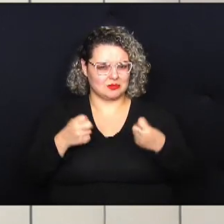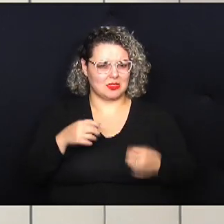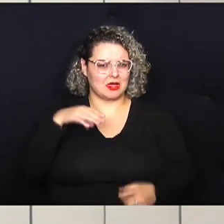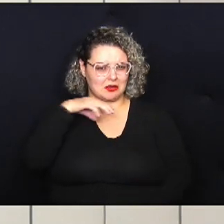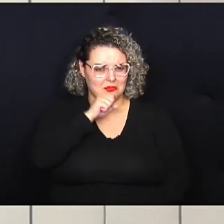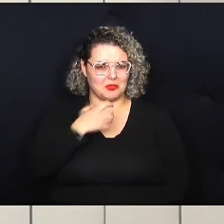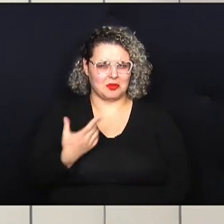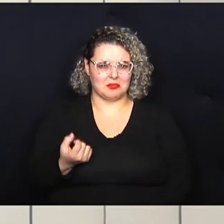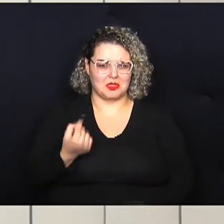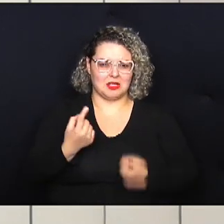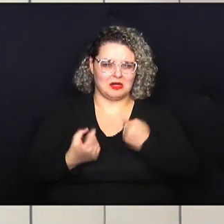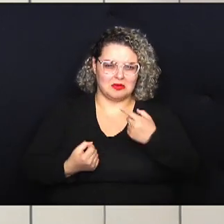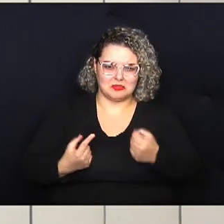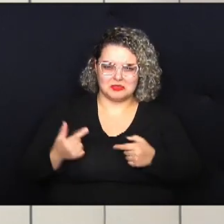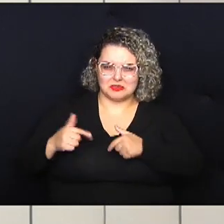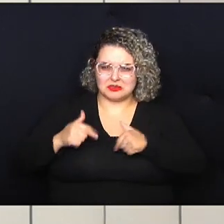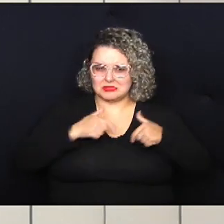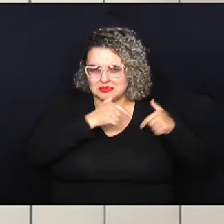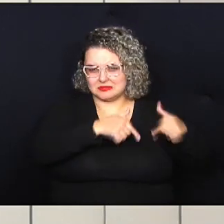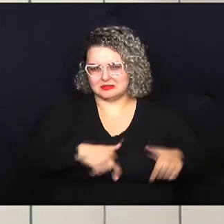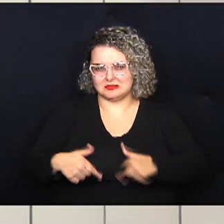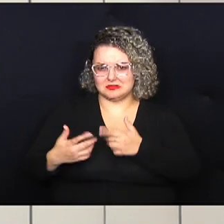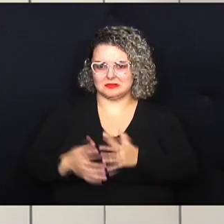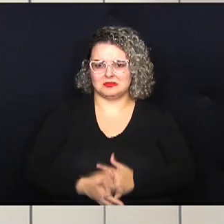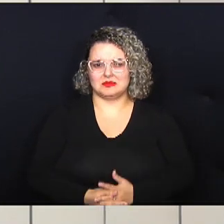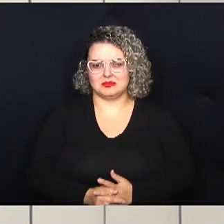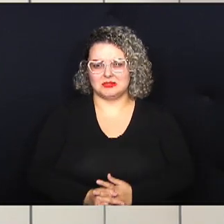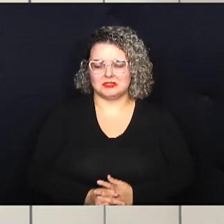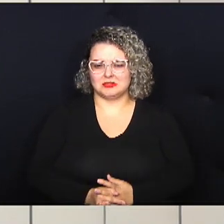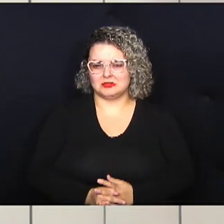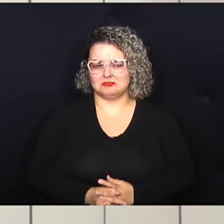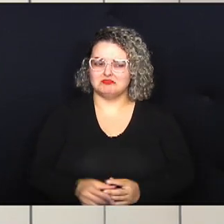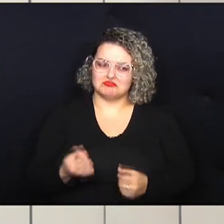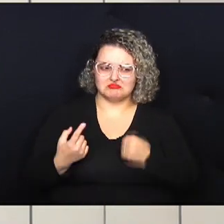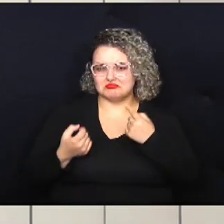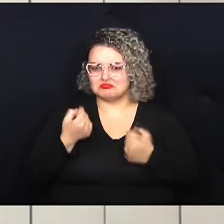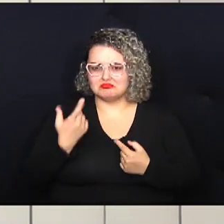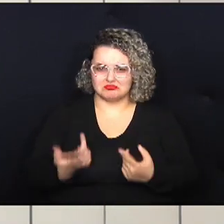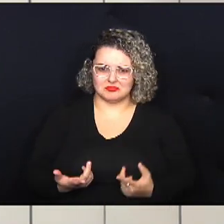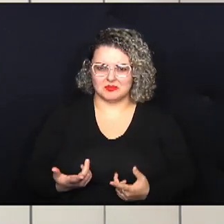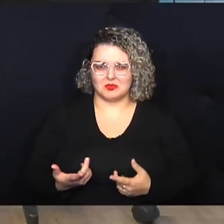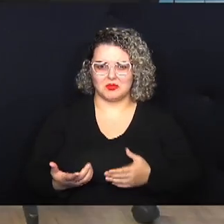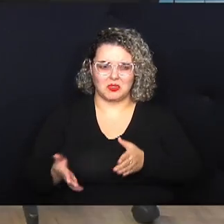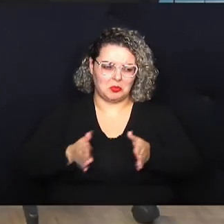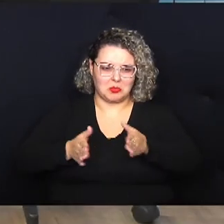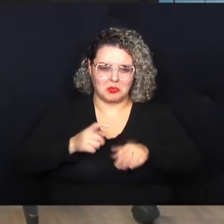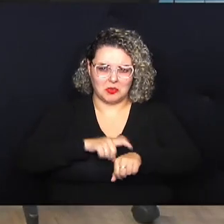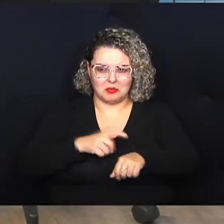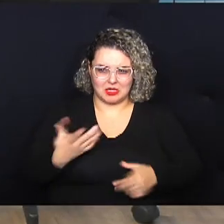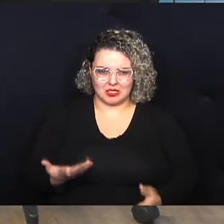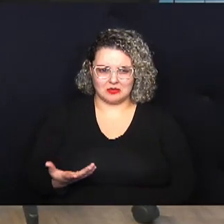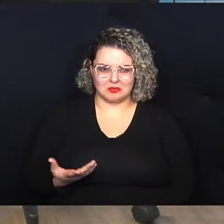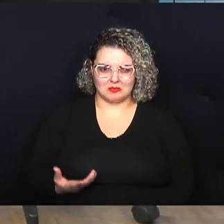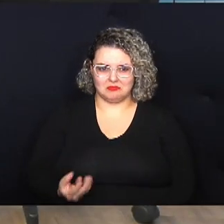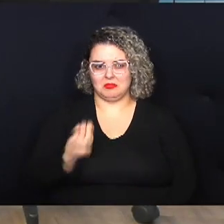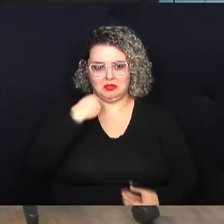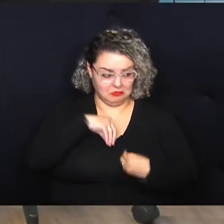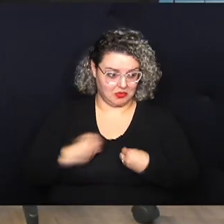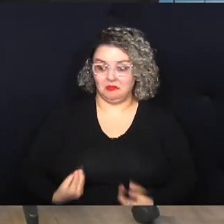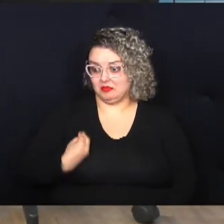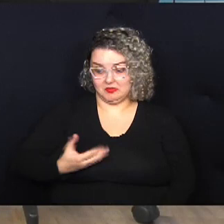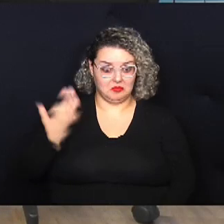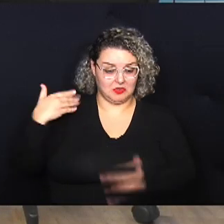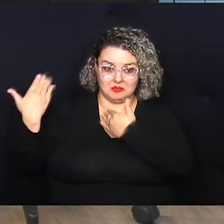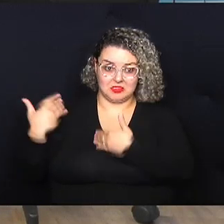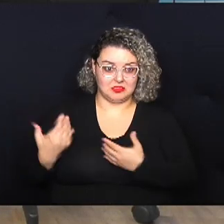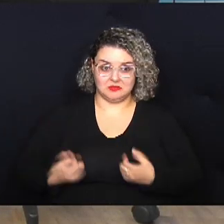alguns pontos, assim, que determinam alguma situação em que engolimos ou vivemos ou que